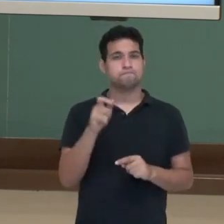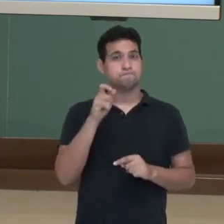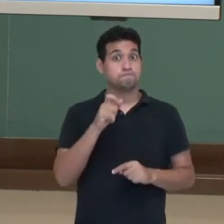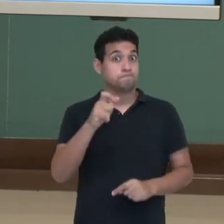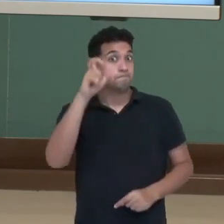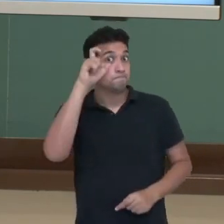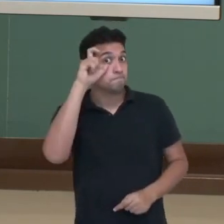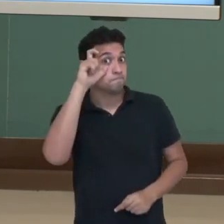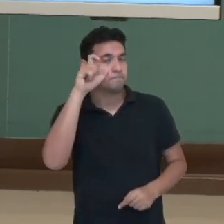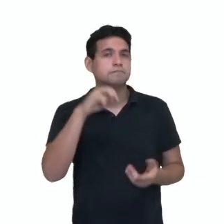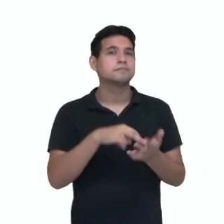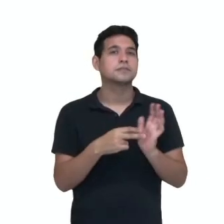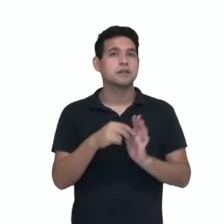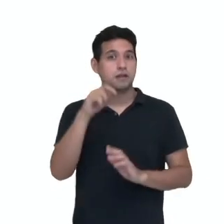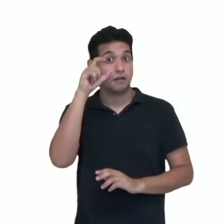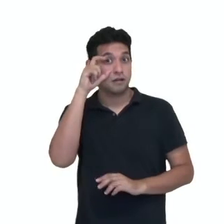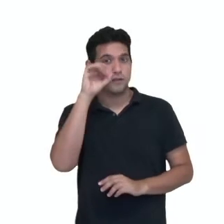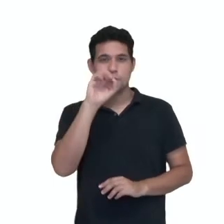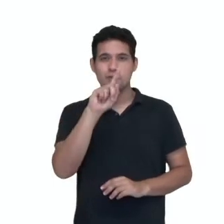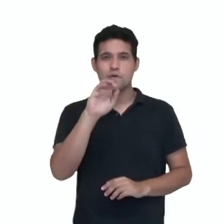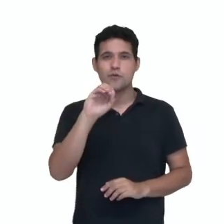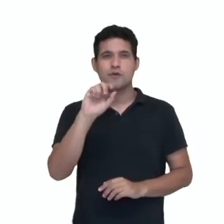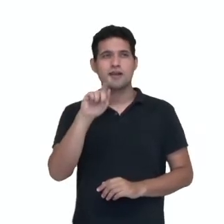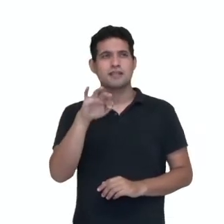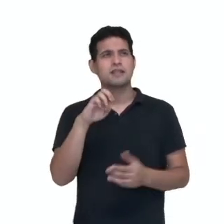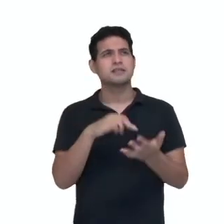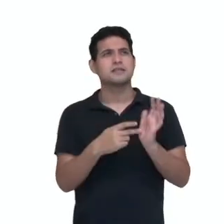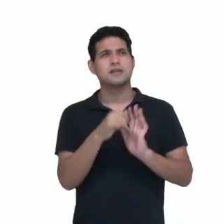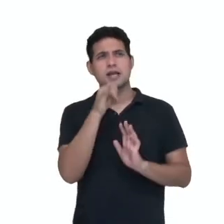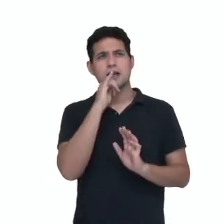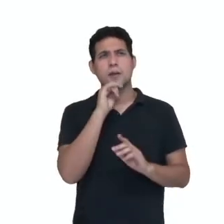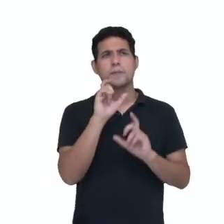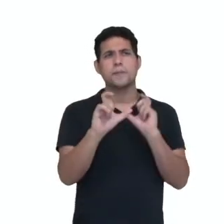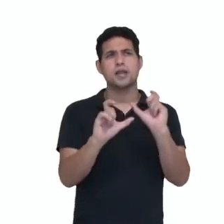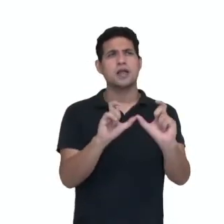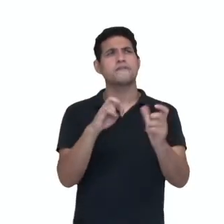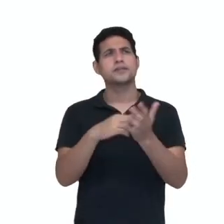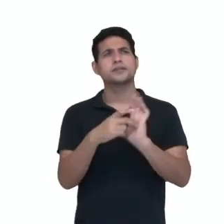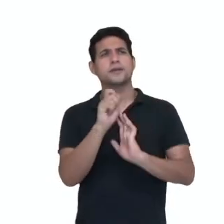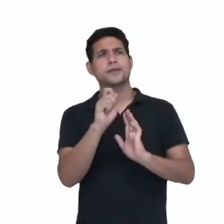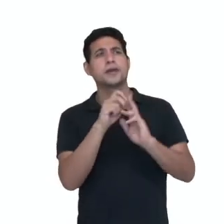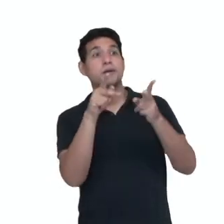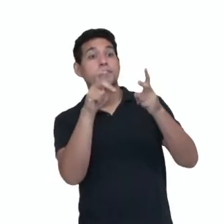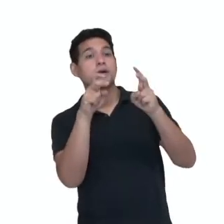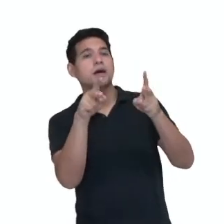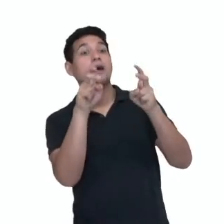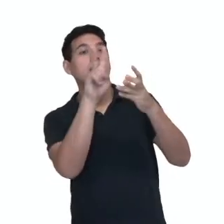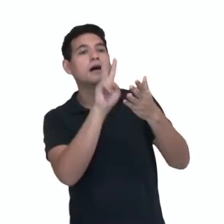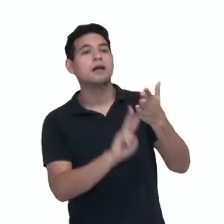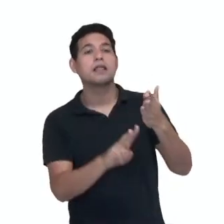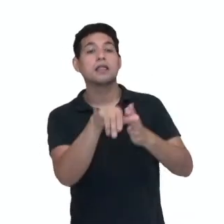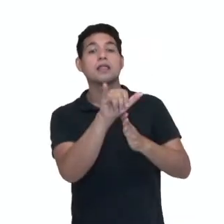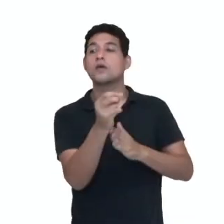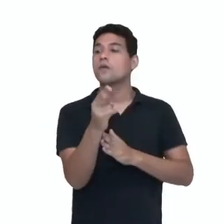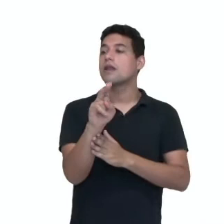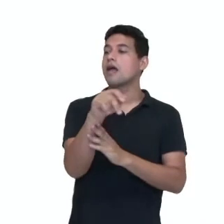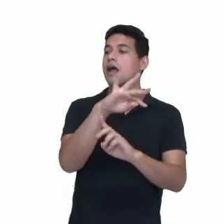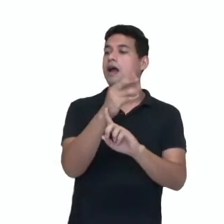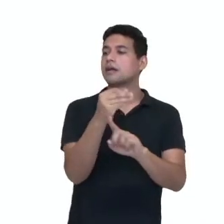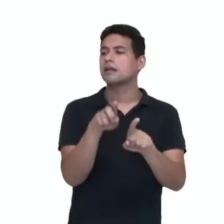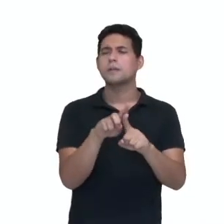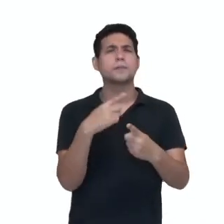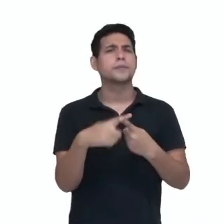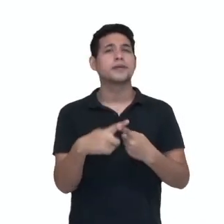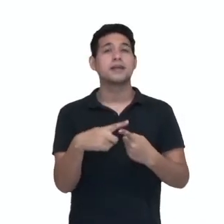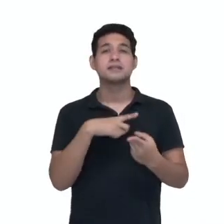la conjunción Y se convierte em una E quando va delante de palavras que empiezan por la I ou la H,